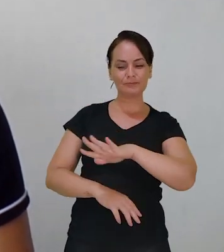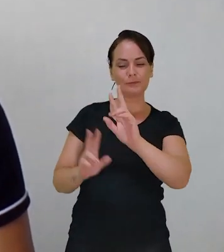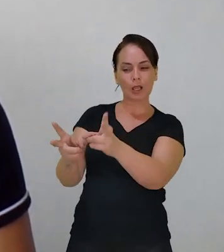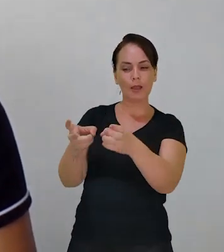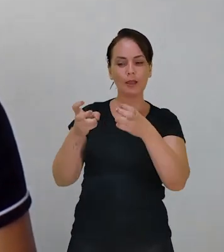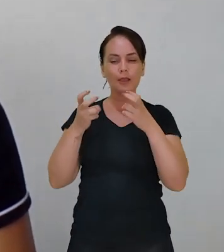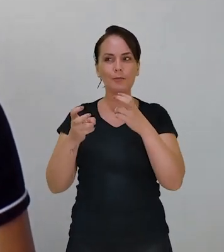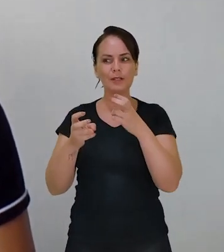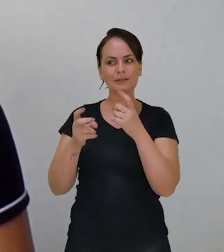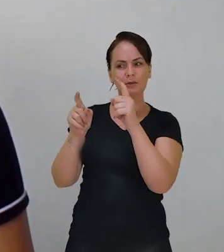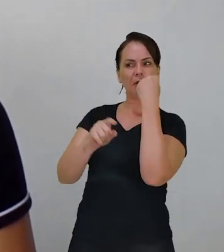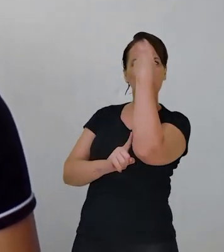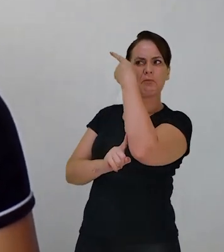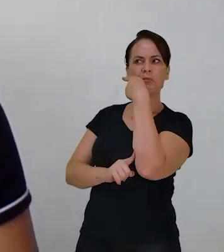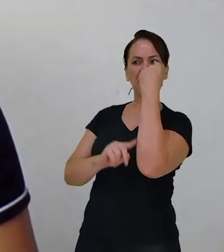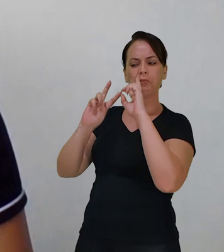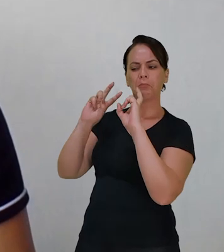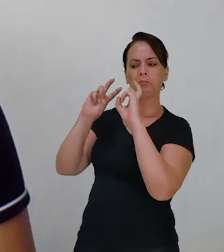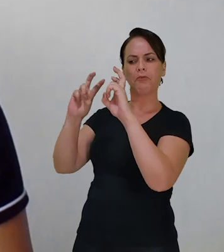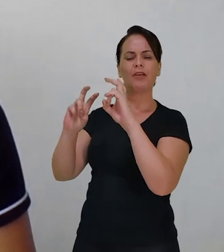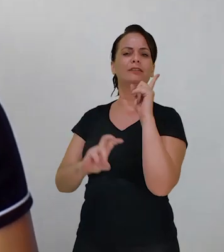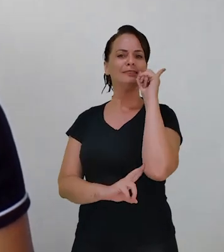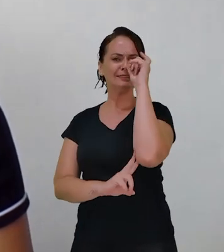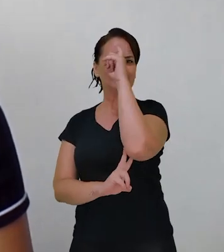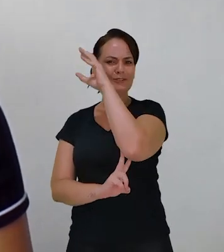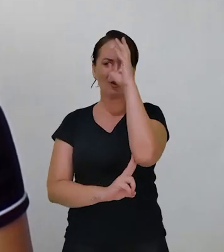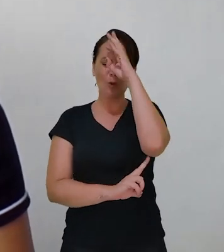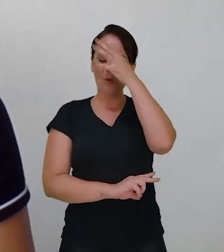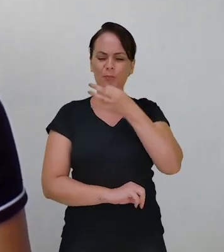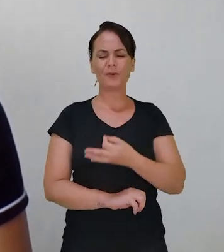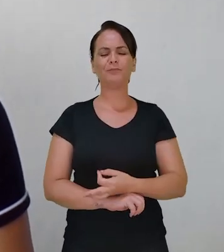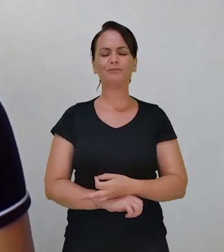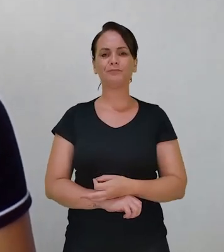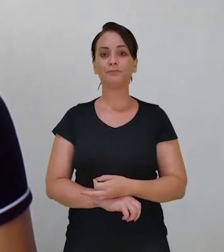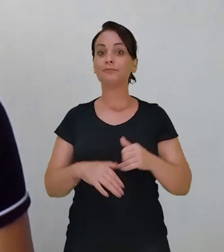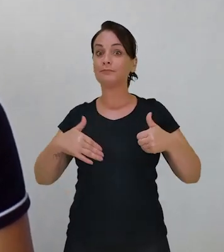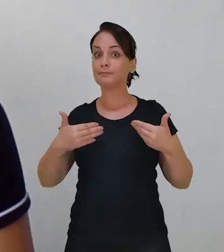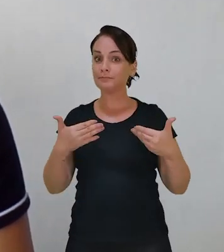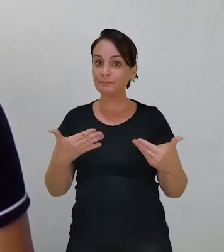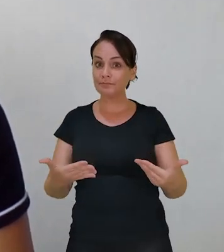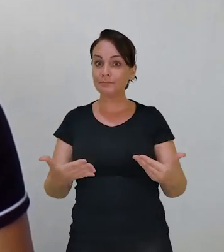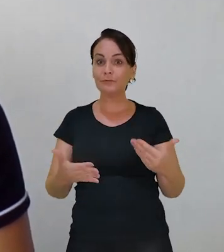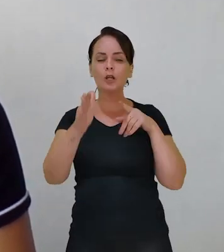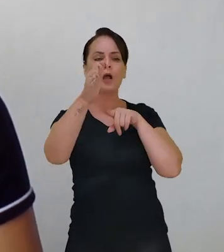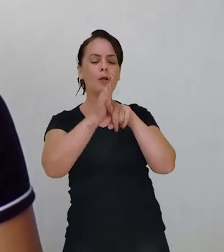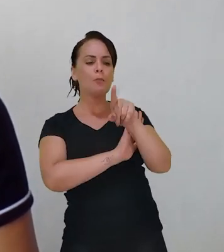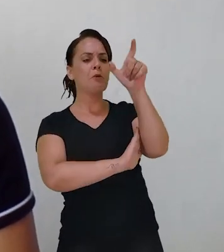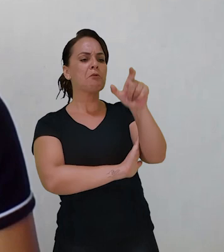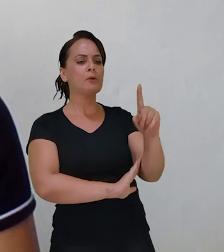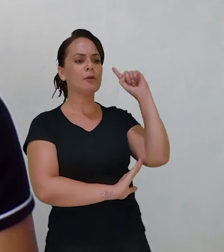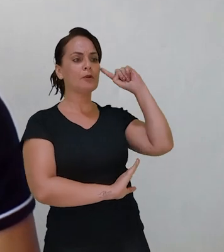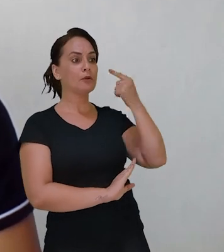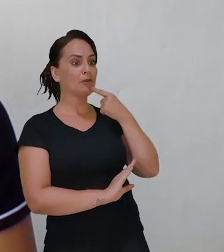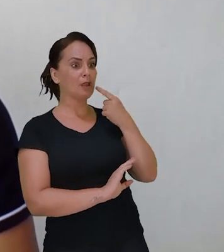no rostinho dos alunos surdos que estava bem difícil compreender. Então, eu perguntei aos surdos se